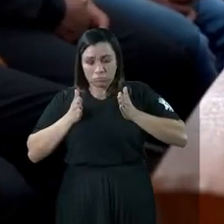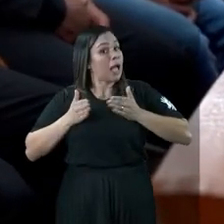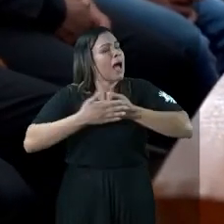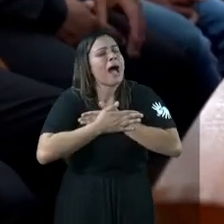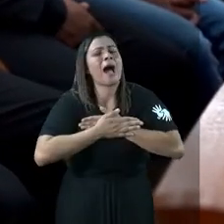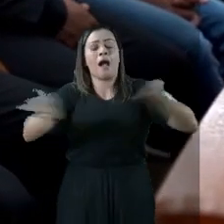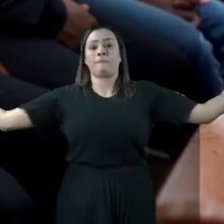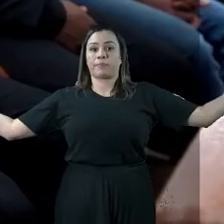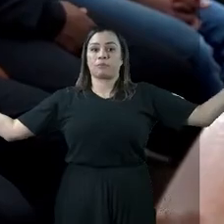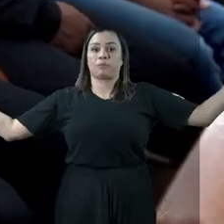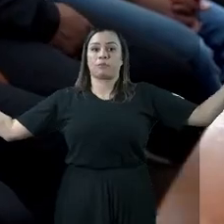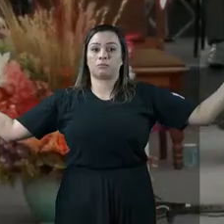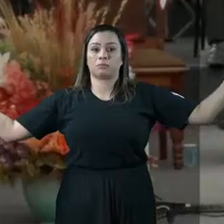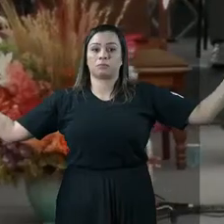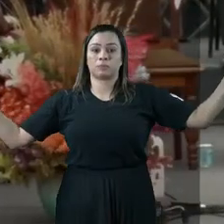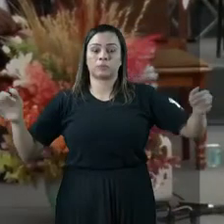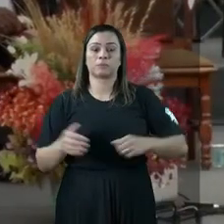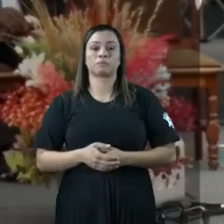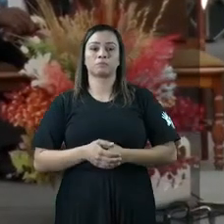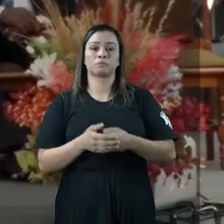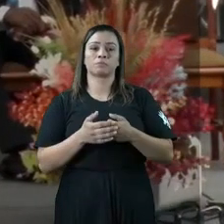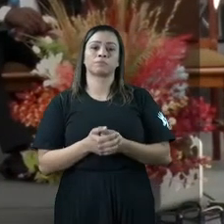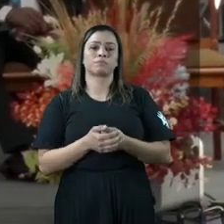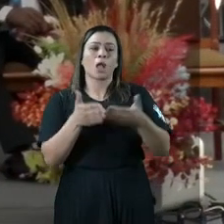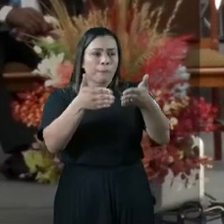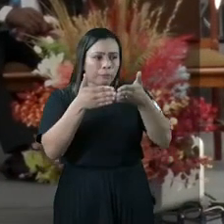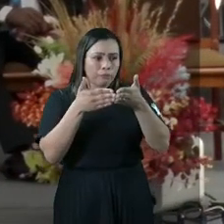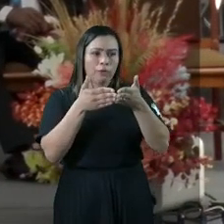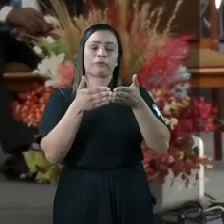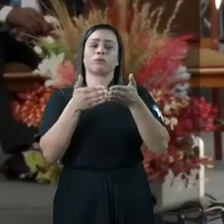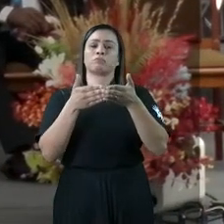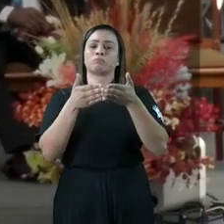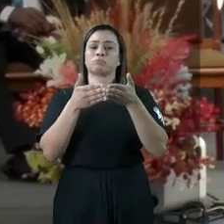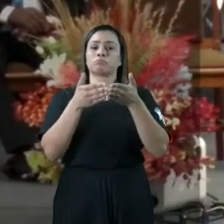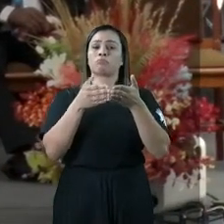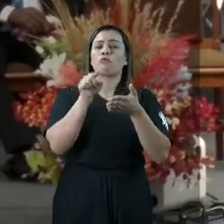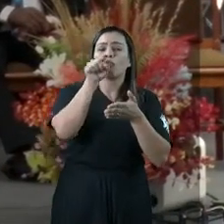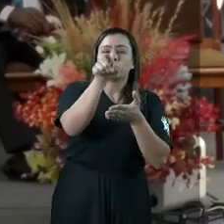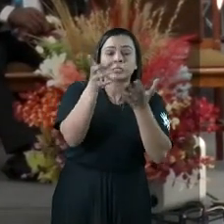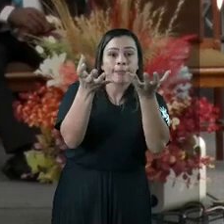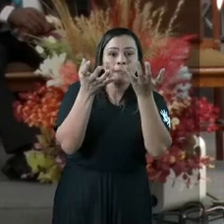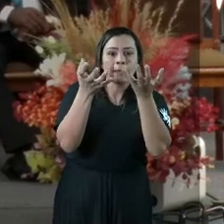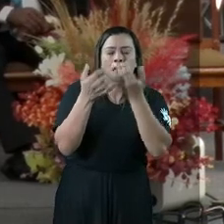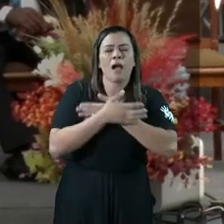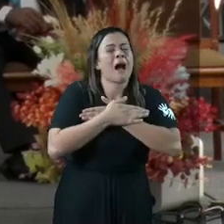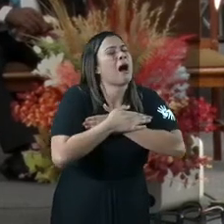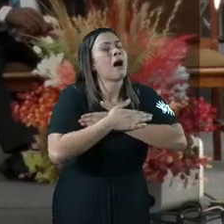Com a permissão do nosso muito digno pastor, eu quero convidar você, que está disposto a escancarar as portas para ele